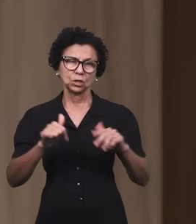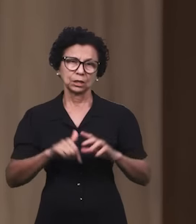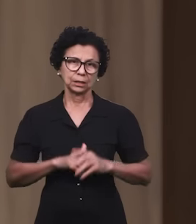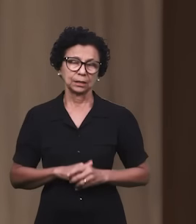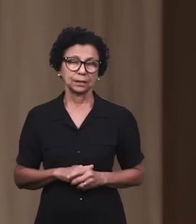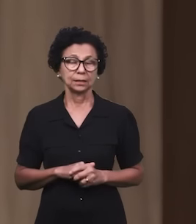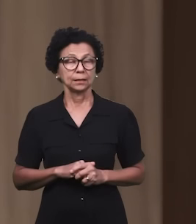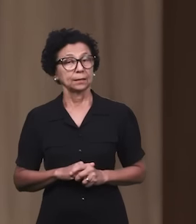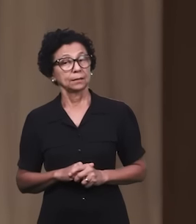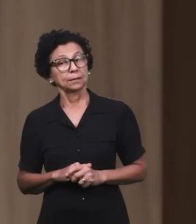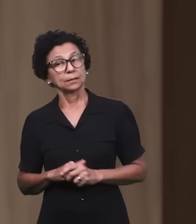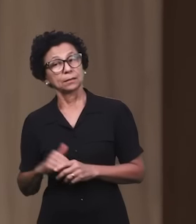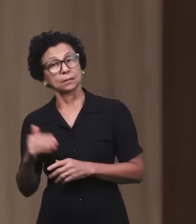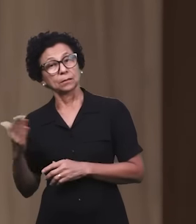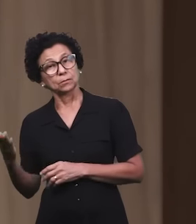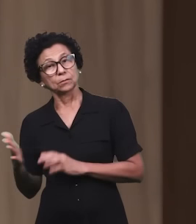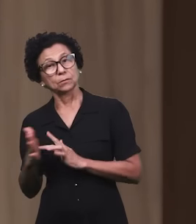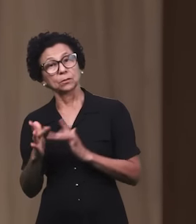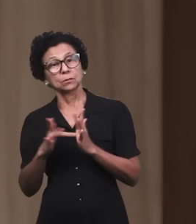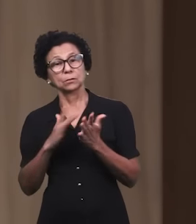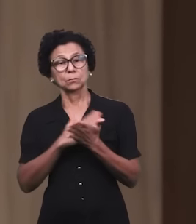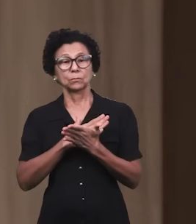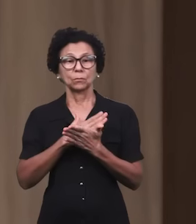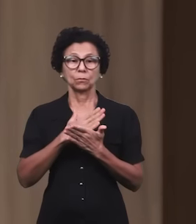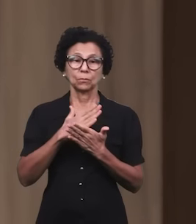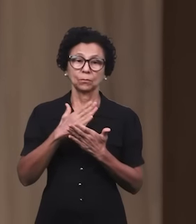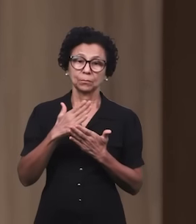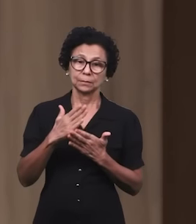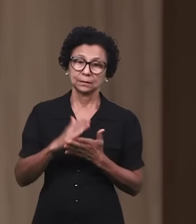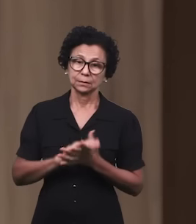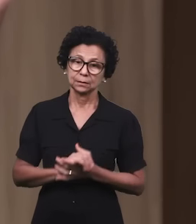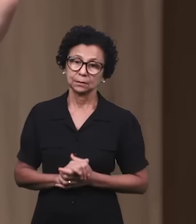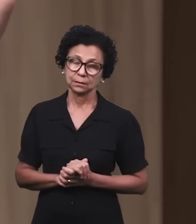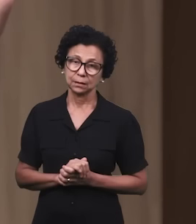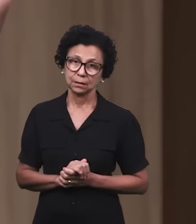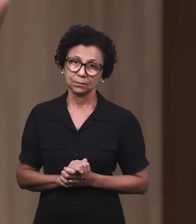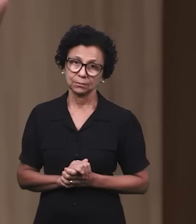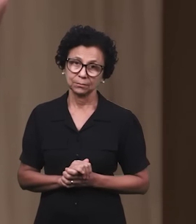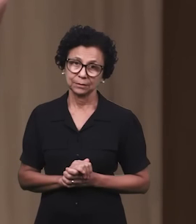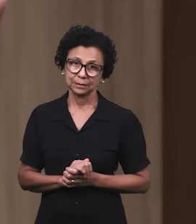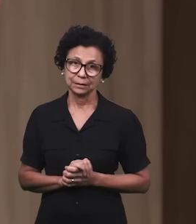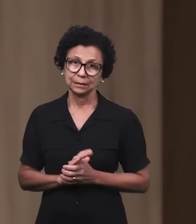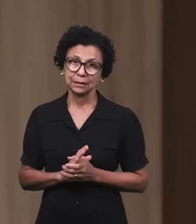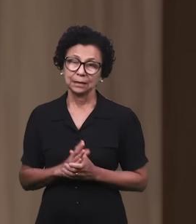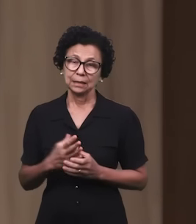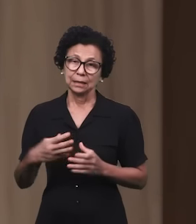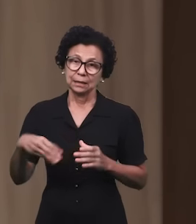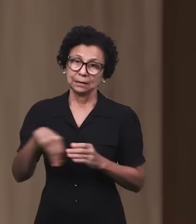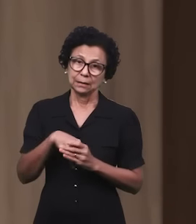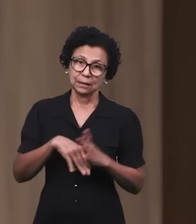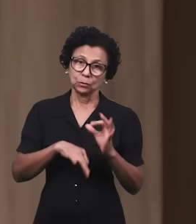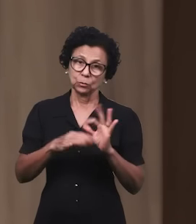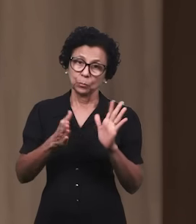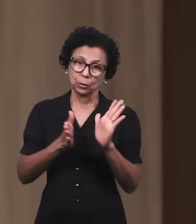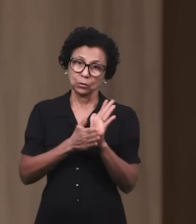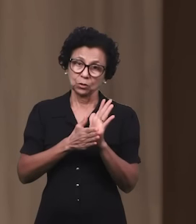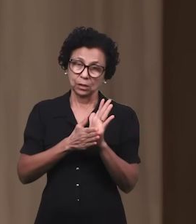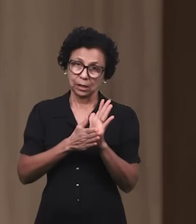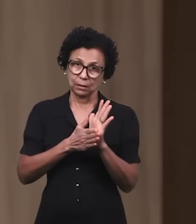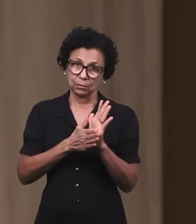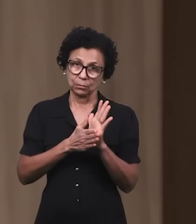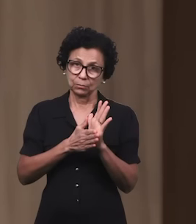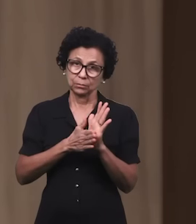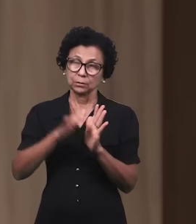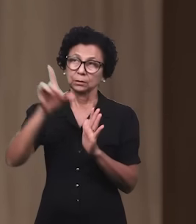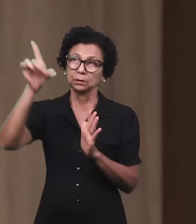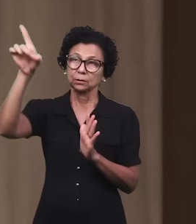já começava a entrar no cronograma do Pai, né? O cronograma divino que o